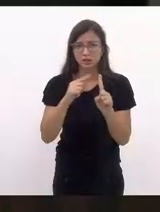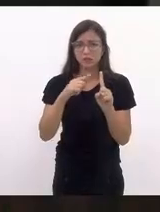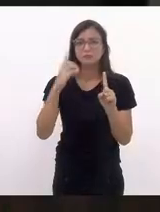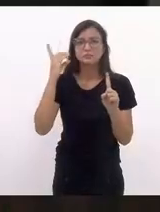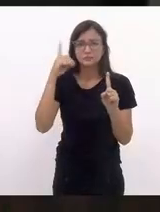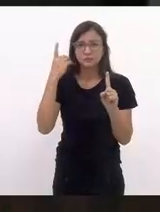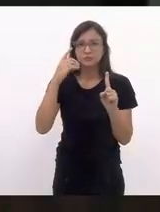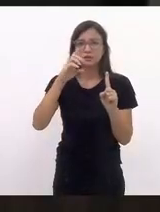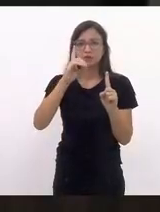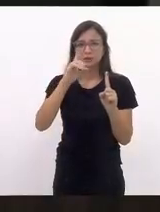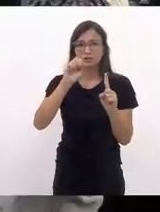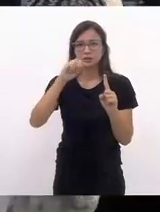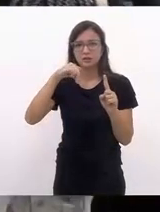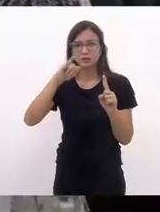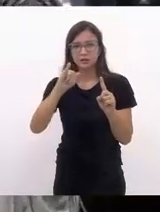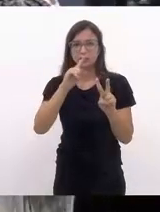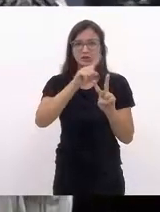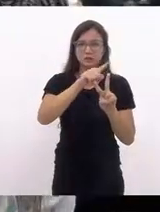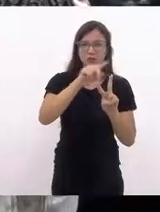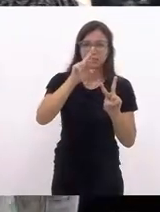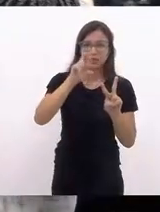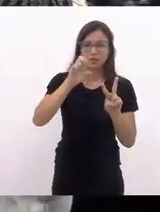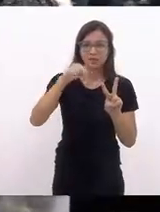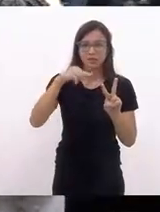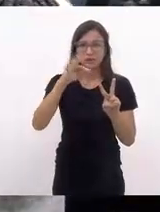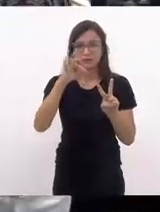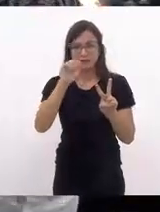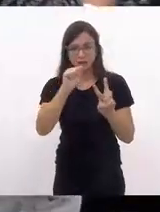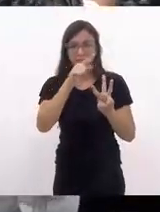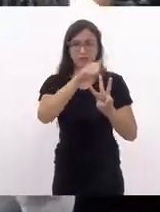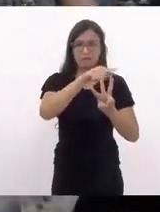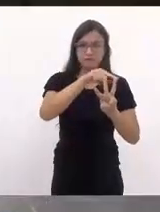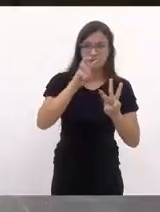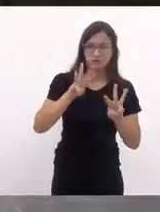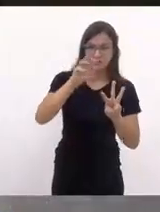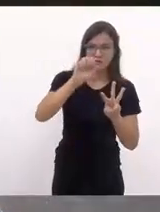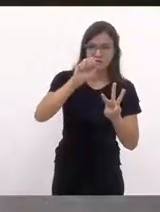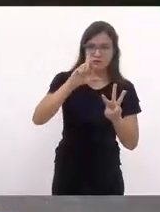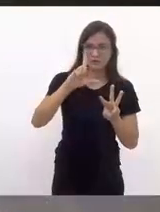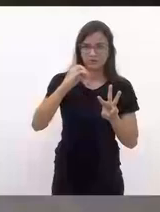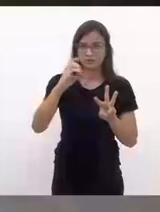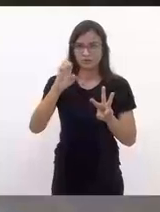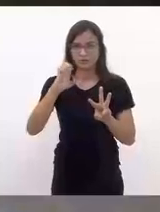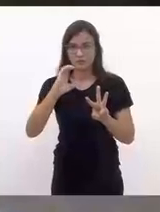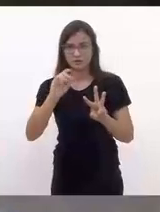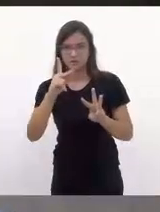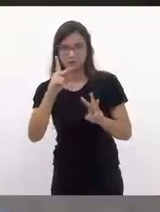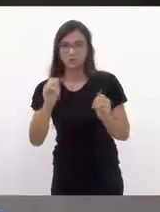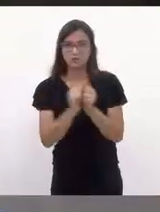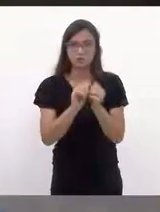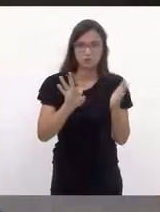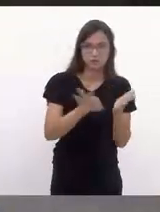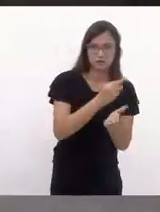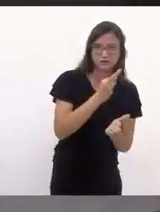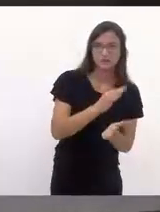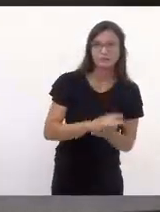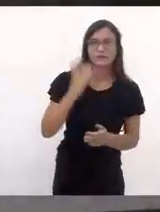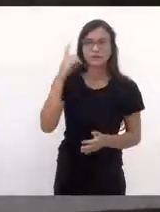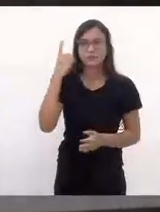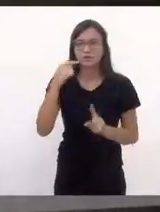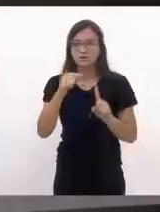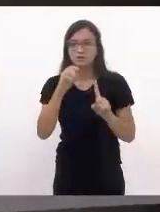Renata waldeck vamos Bruno vamos ver se vai mudar autoria para ele ele tá de Samuel Deputado